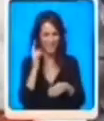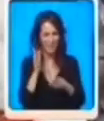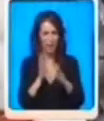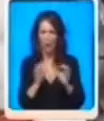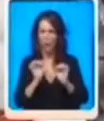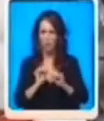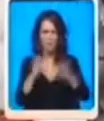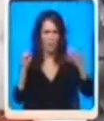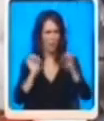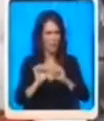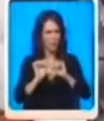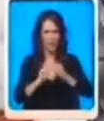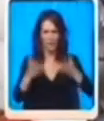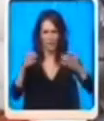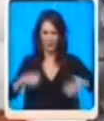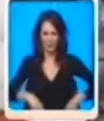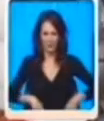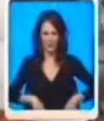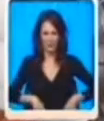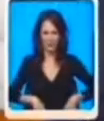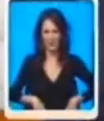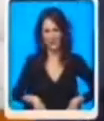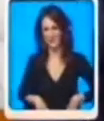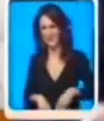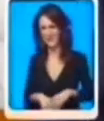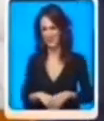ordinário. É um ordinário.